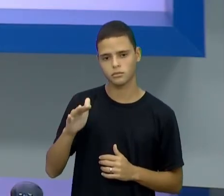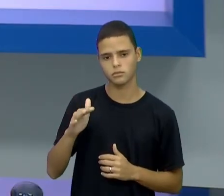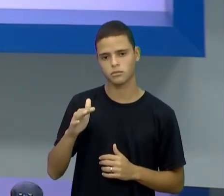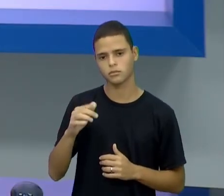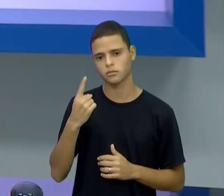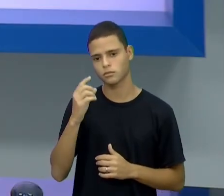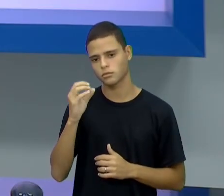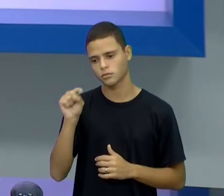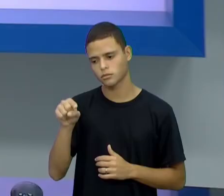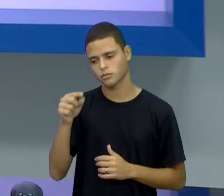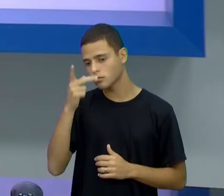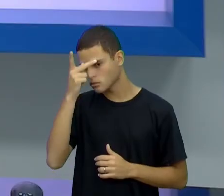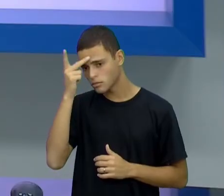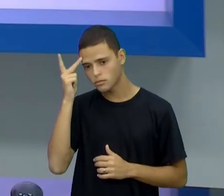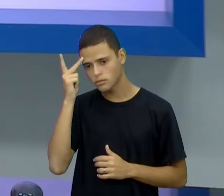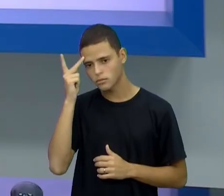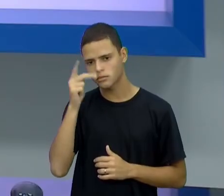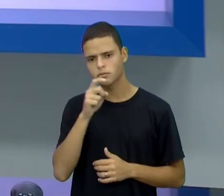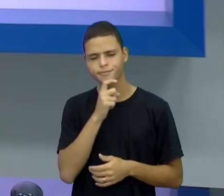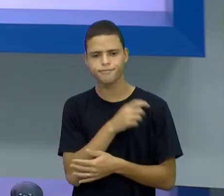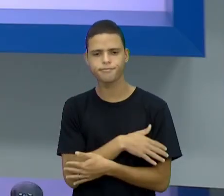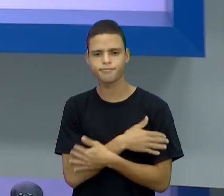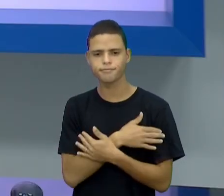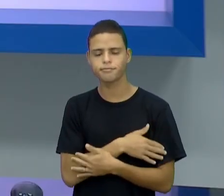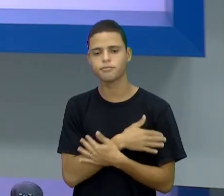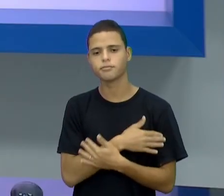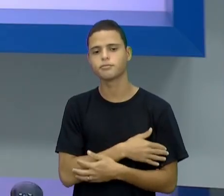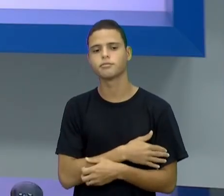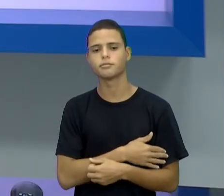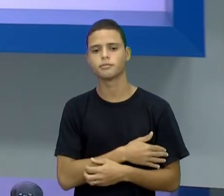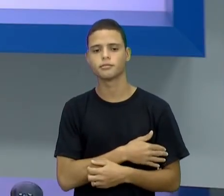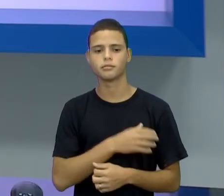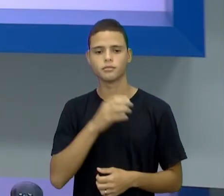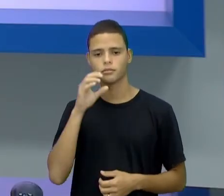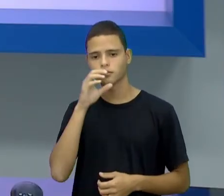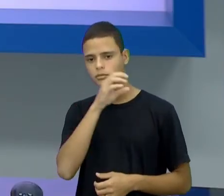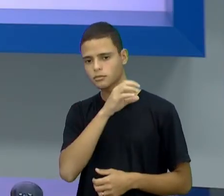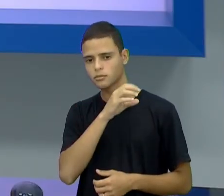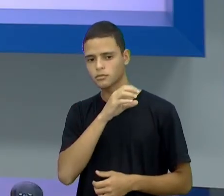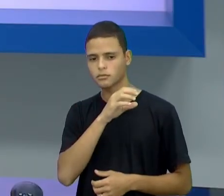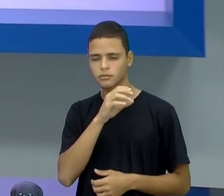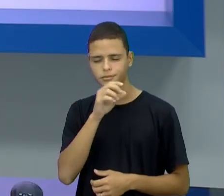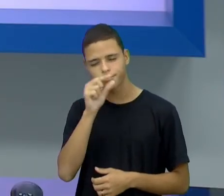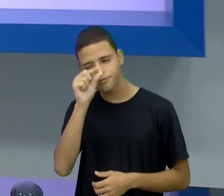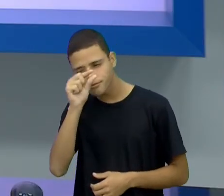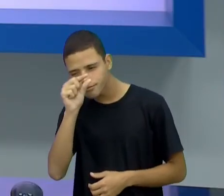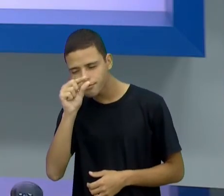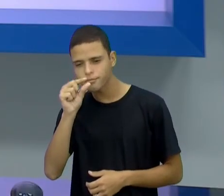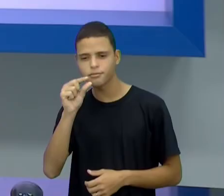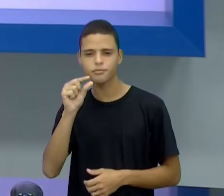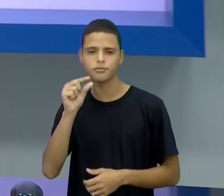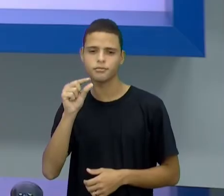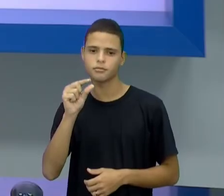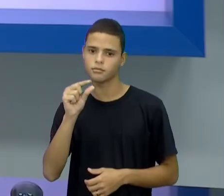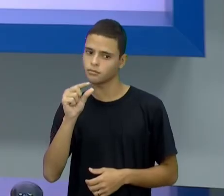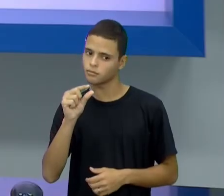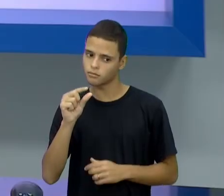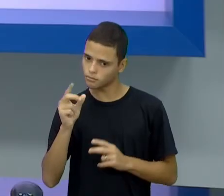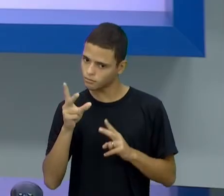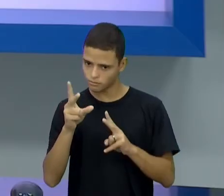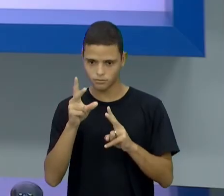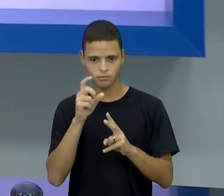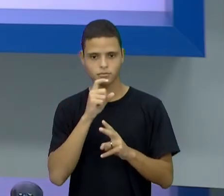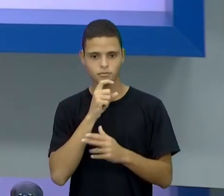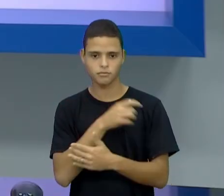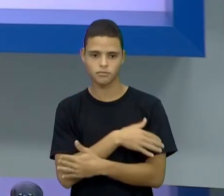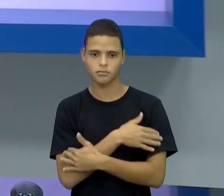1.000 pessoas, né? No inverno, que é frio, né? E no verão, né? Que é um pouquinho menos frio, não é quente, tá? É menos